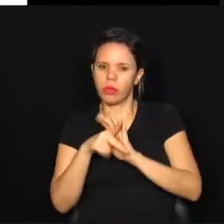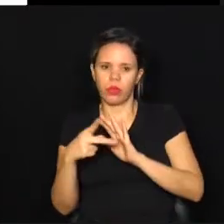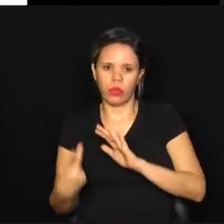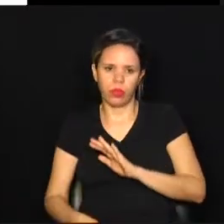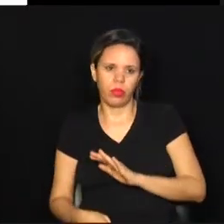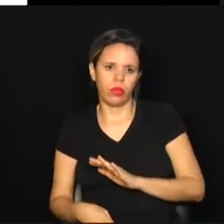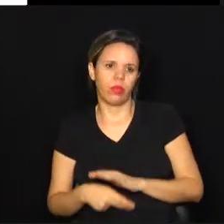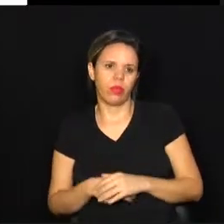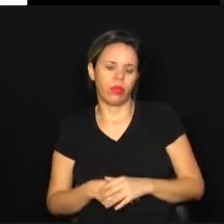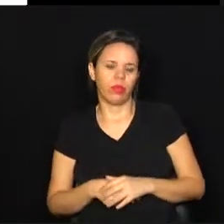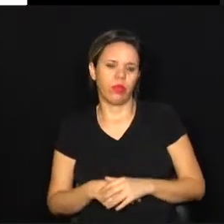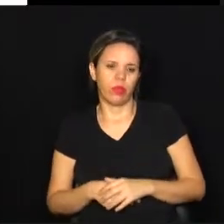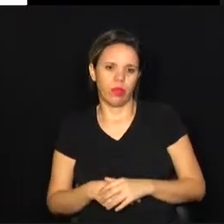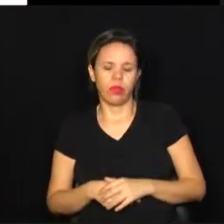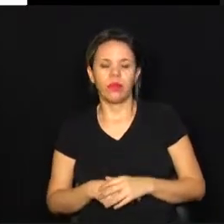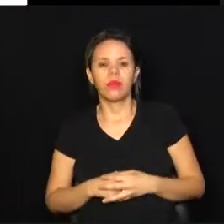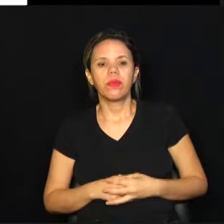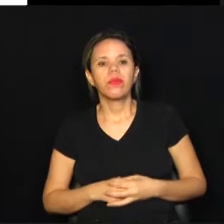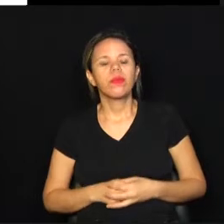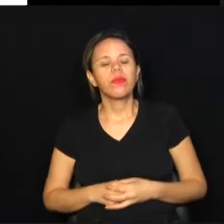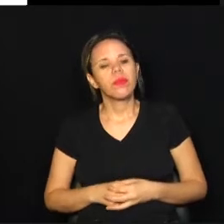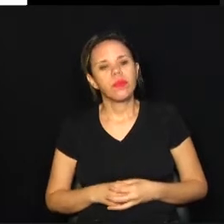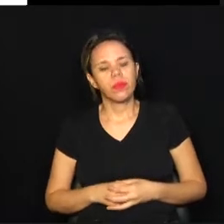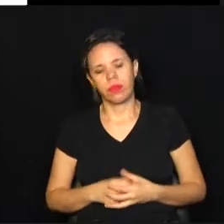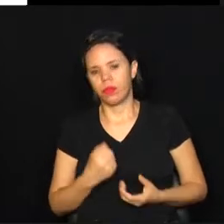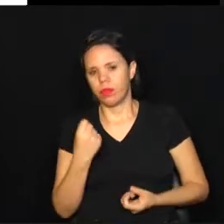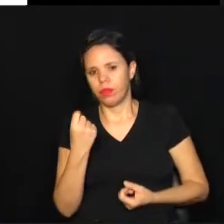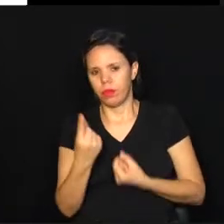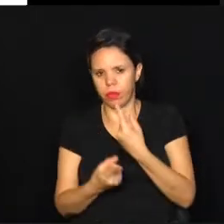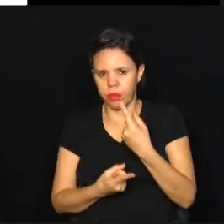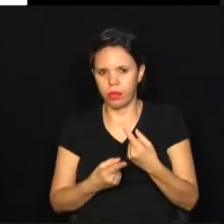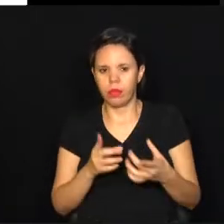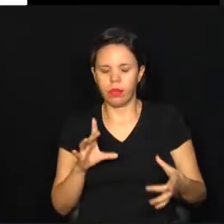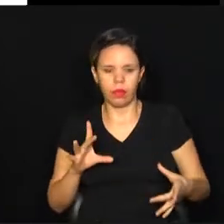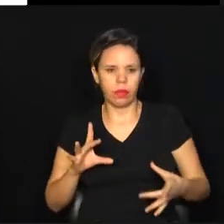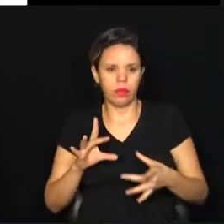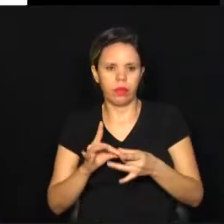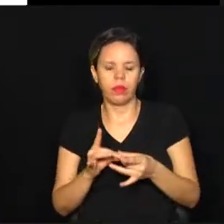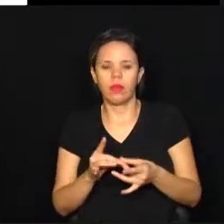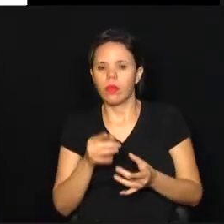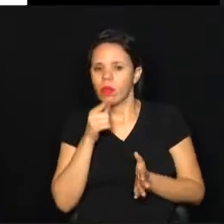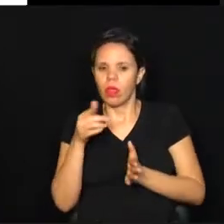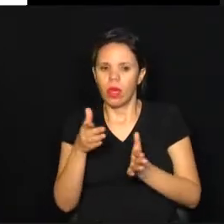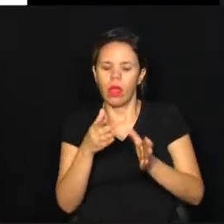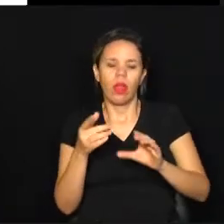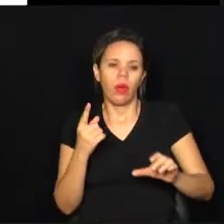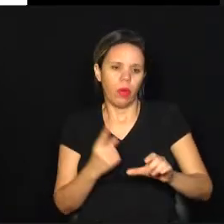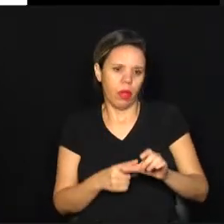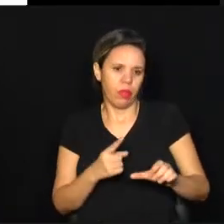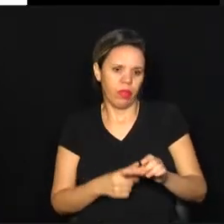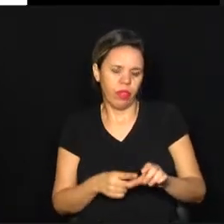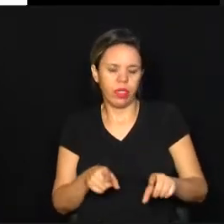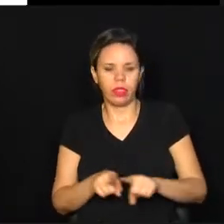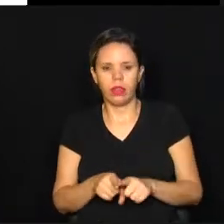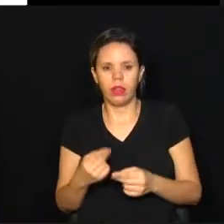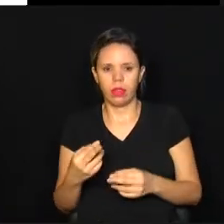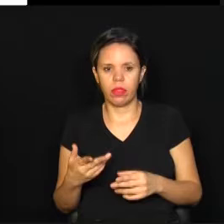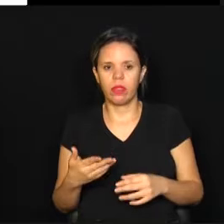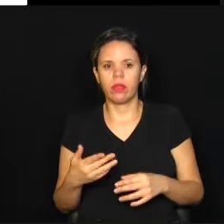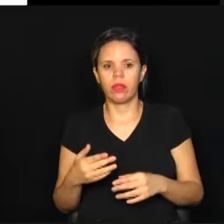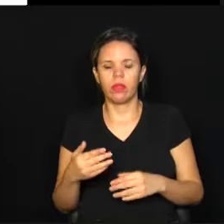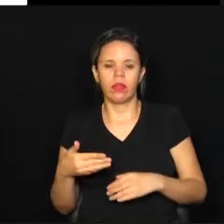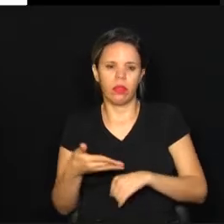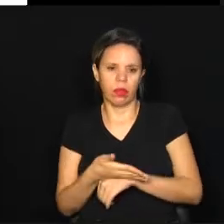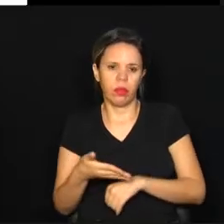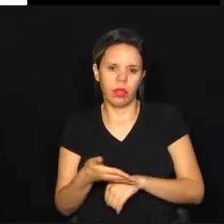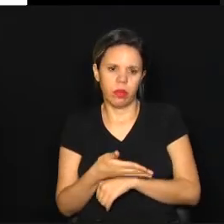próprio tecido urbano ali, e algumas delas bastante atreladas ao Rio Capivari, né, a ideia do rio como um parque linear